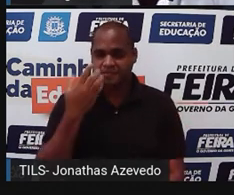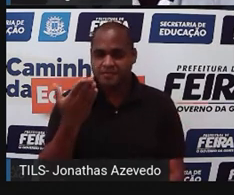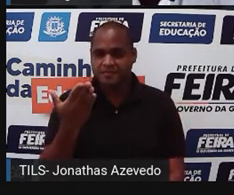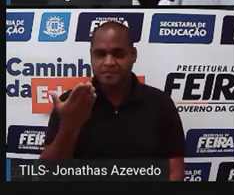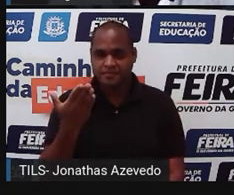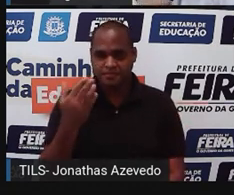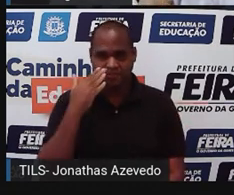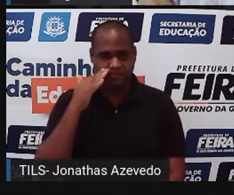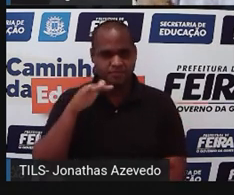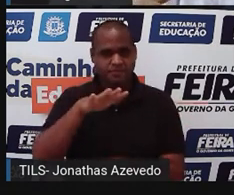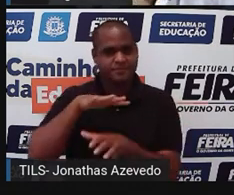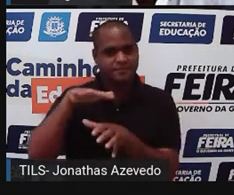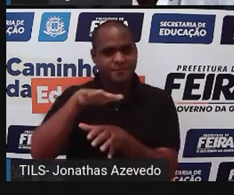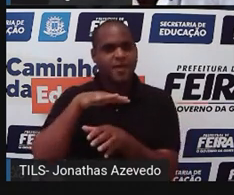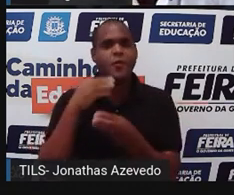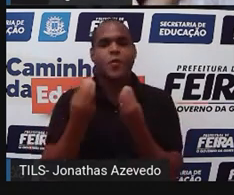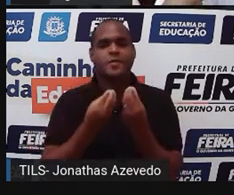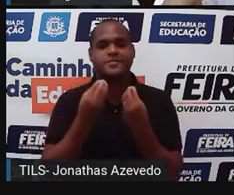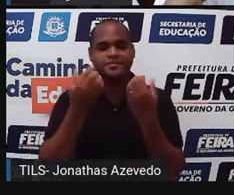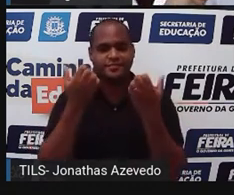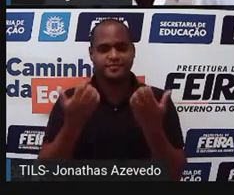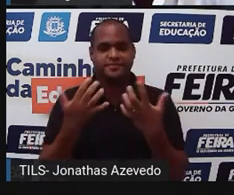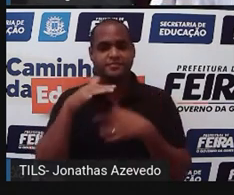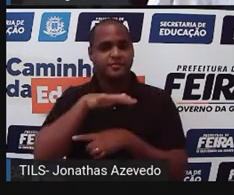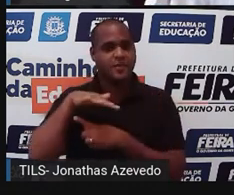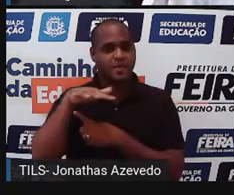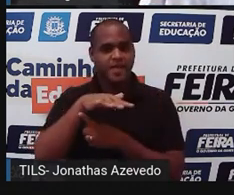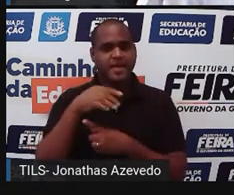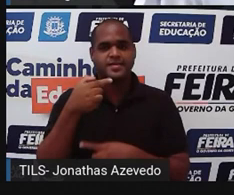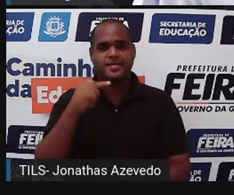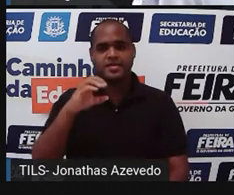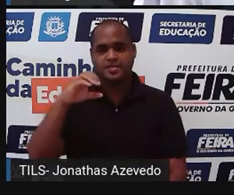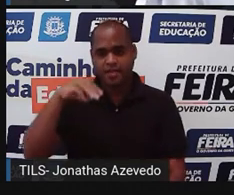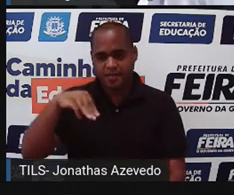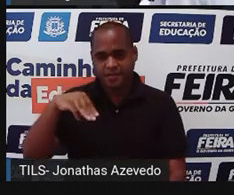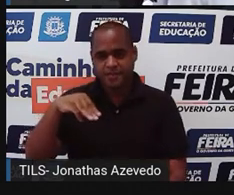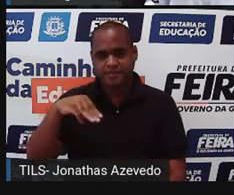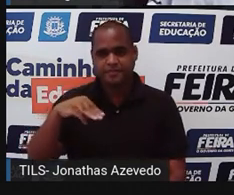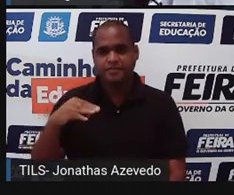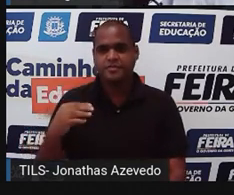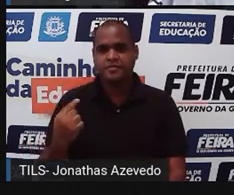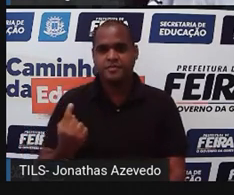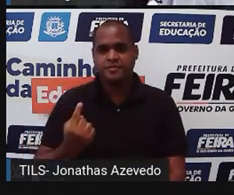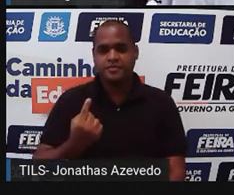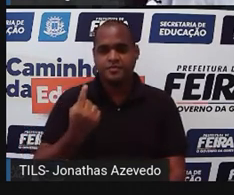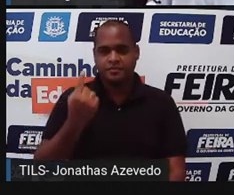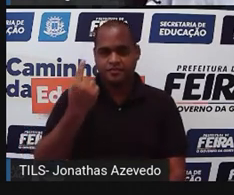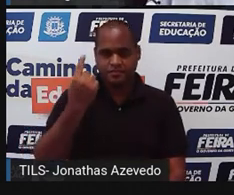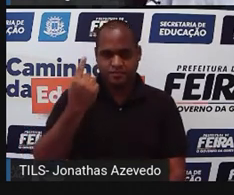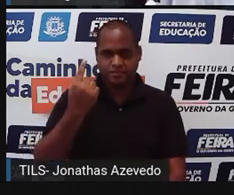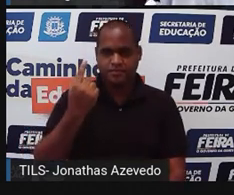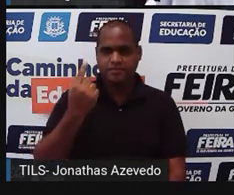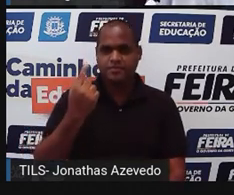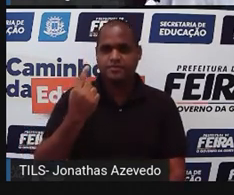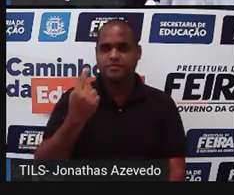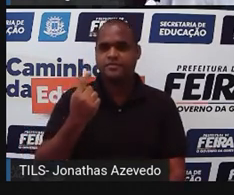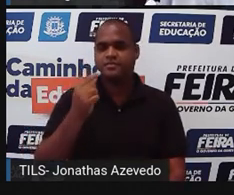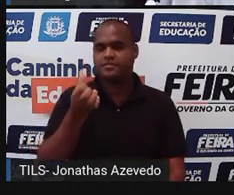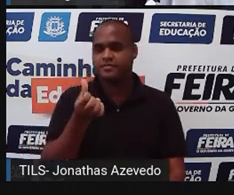vamos conferir aqui considere um triângulo de Base 7 cm e